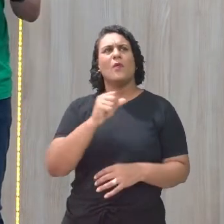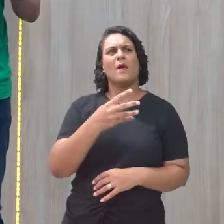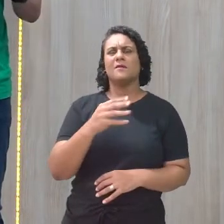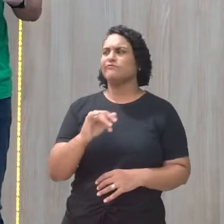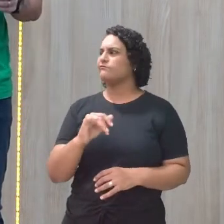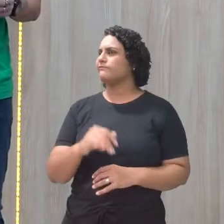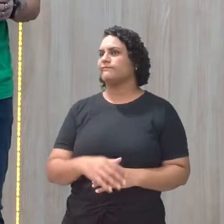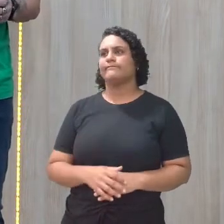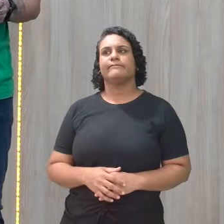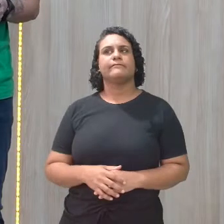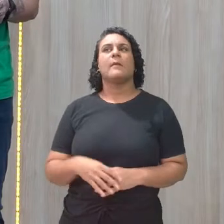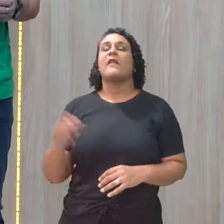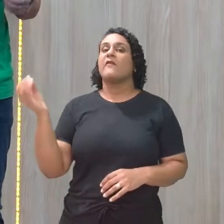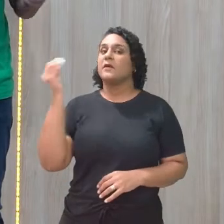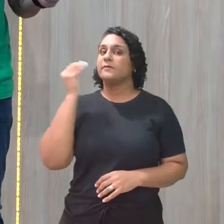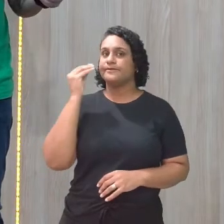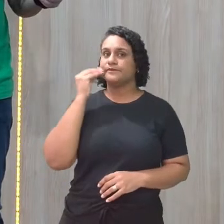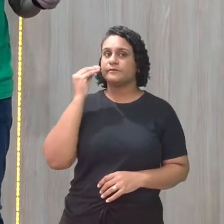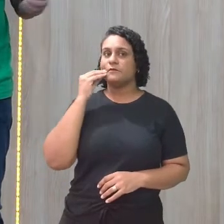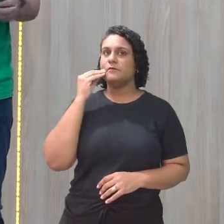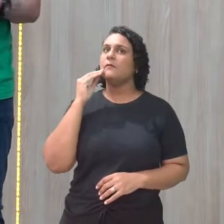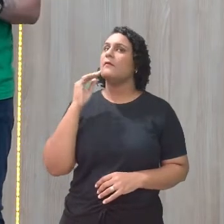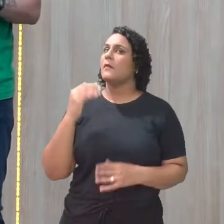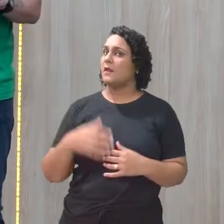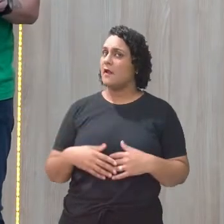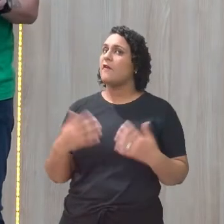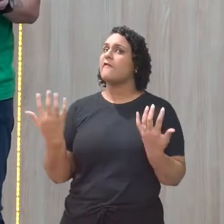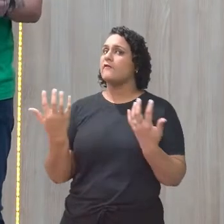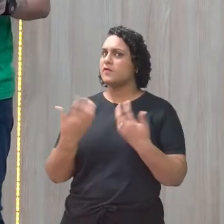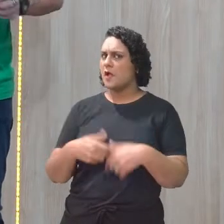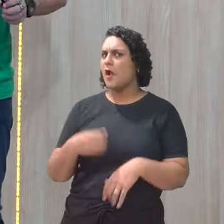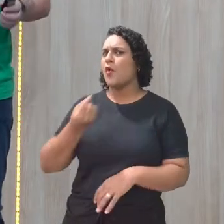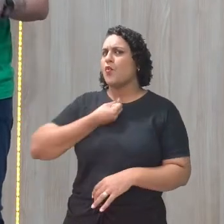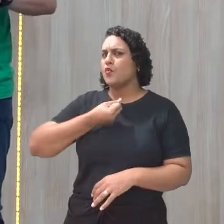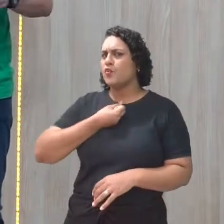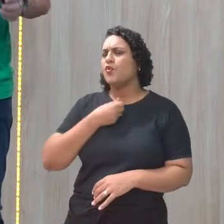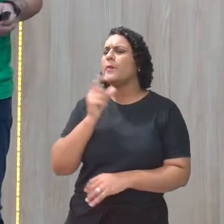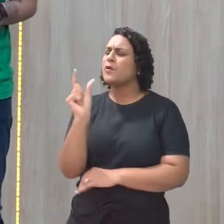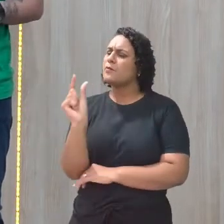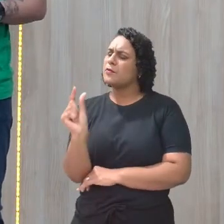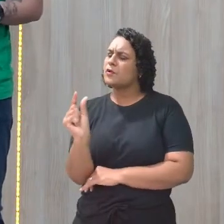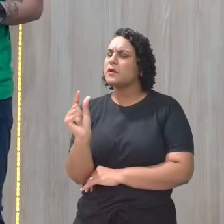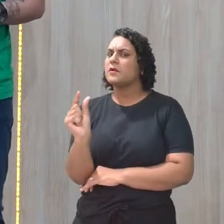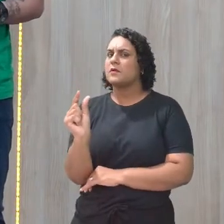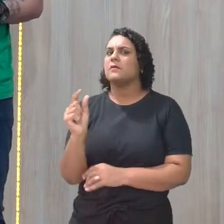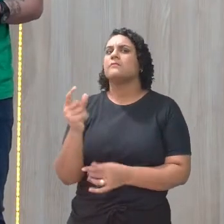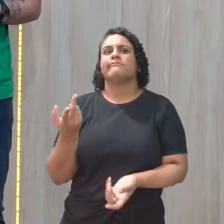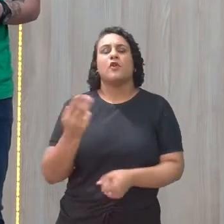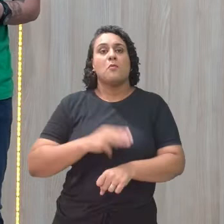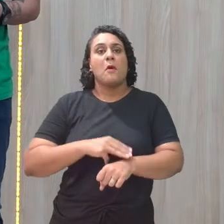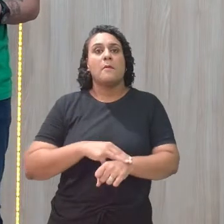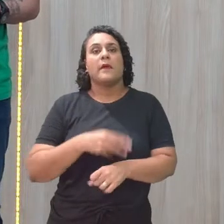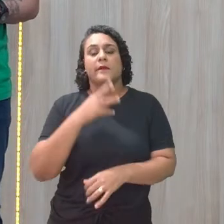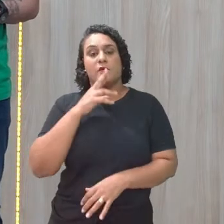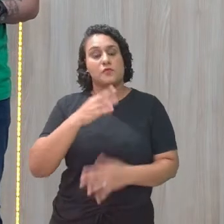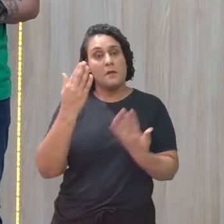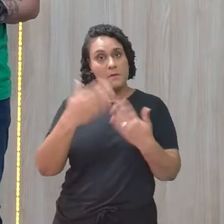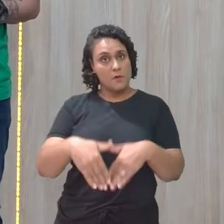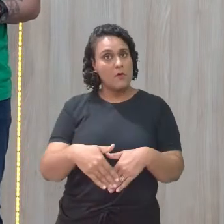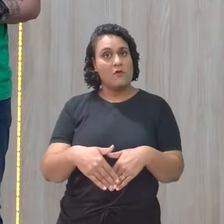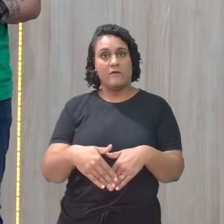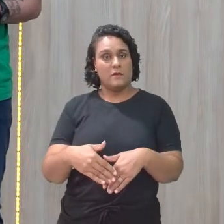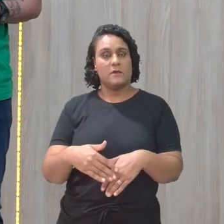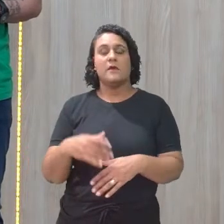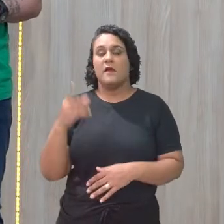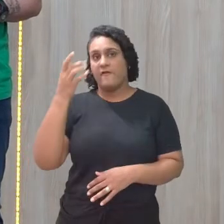ou seja, vai na tentativa. Isso funciona muito bem com um número pequenininho, não tem problema, até na hora da prova ele desenrola. Mas quando a gente precisa de um número um